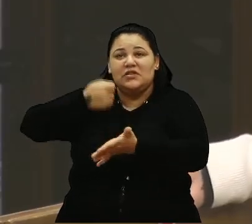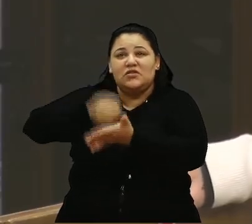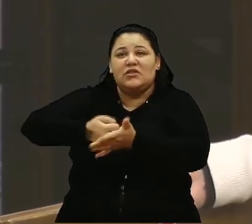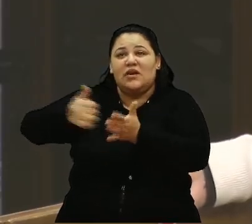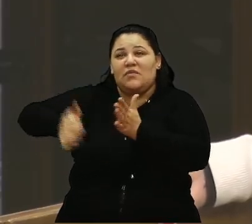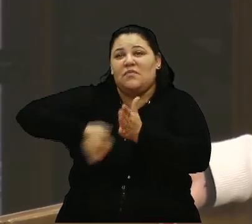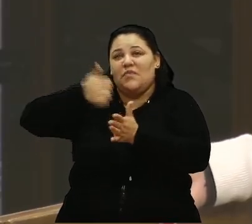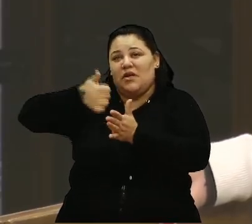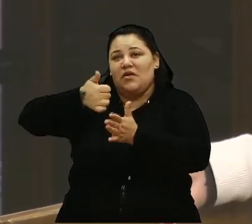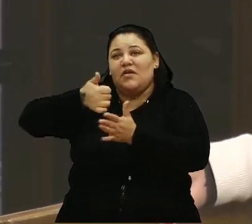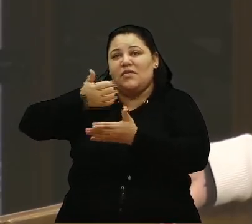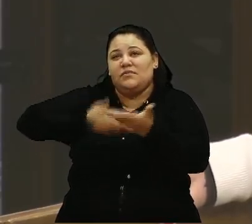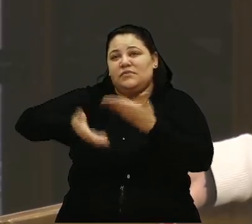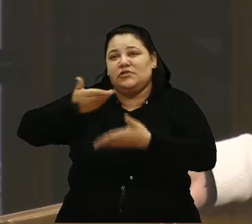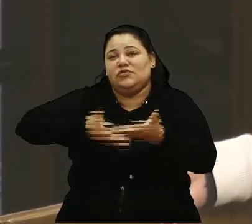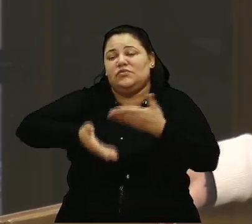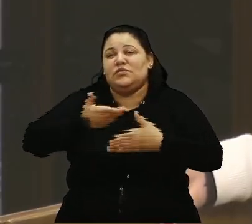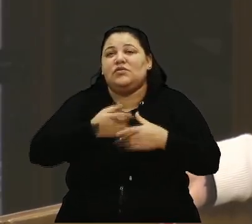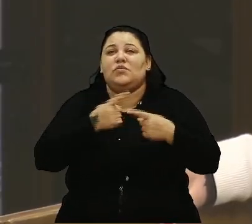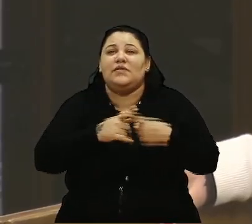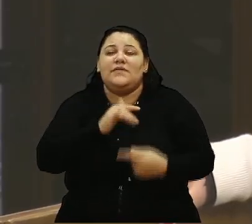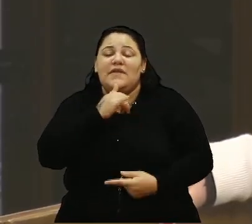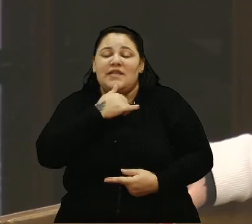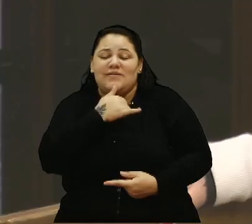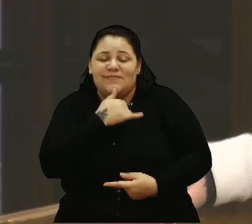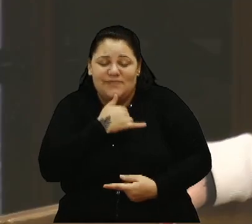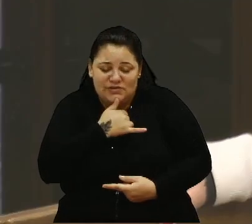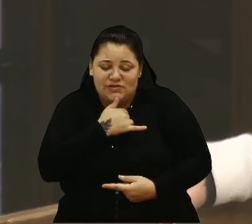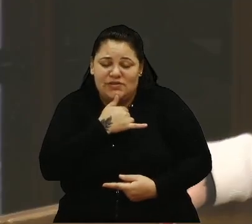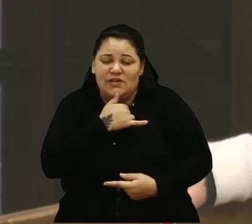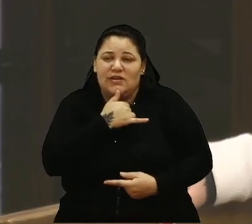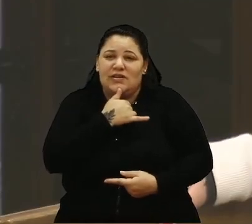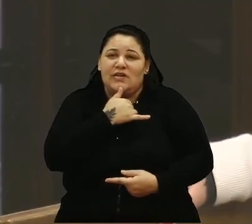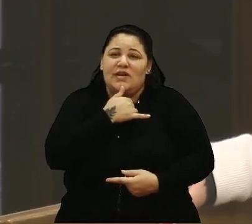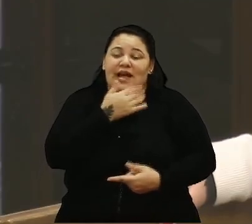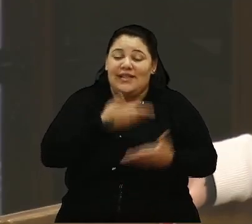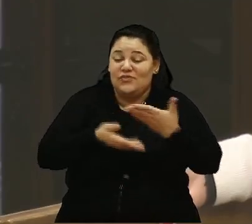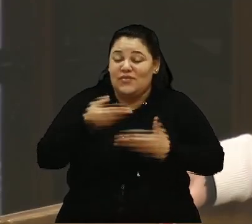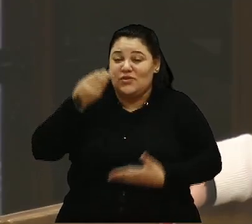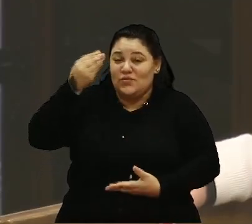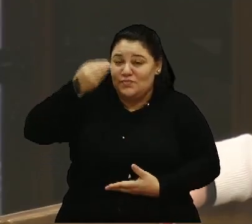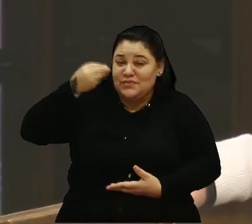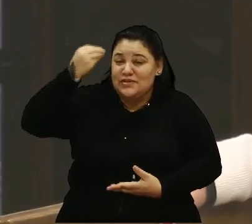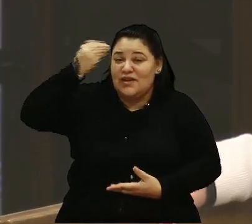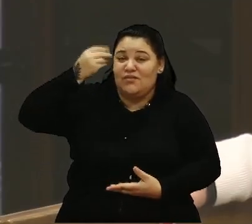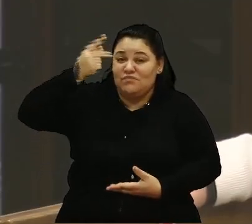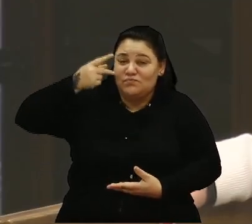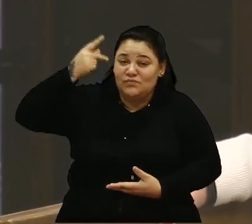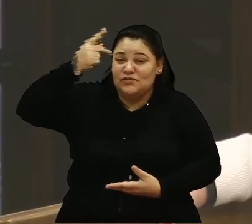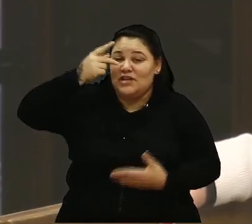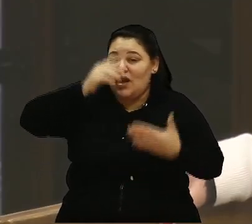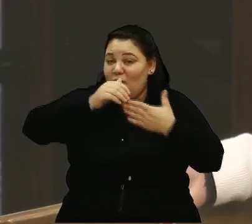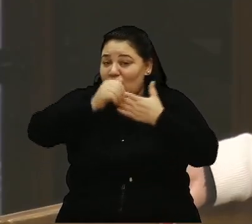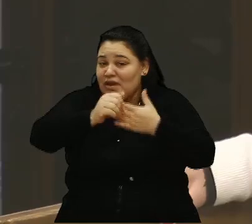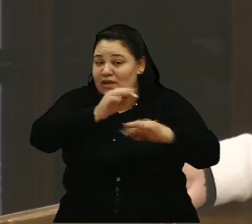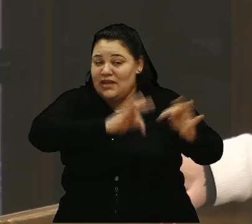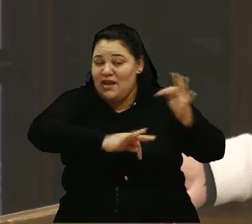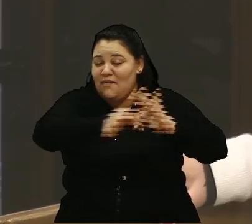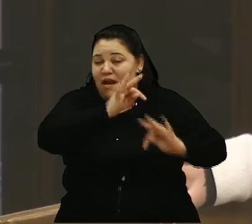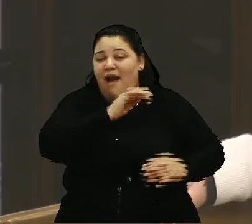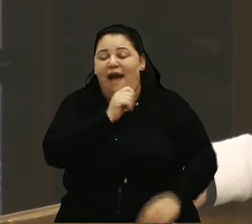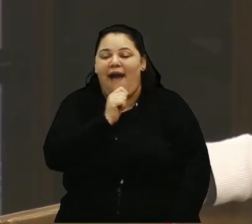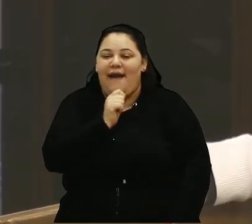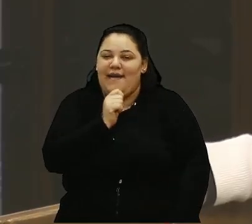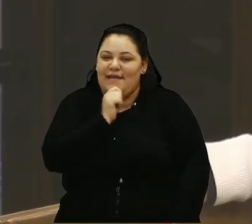de atendimento, porque, infelizmente, atendimento psiquiátrico e acompanhamento terapêutico ainda